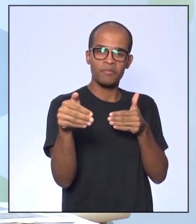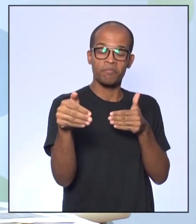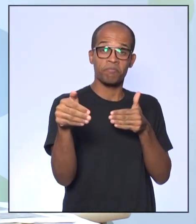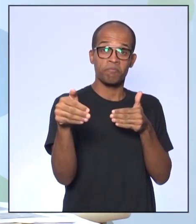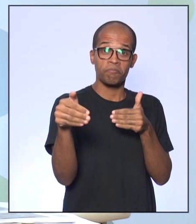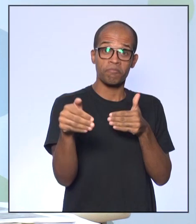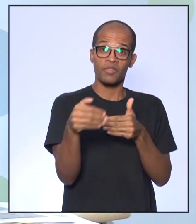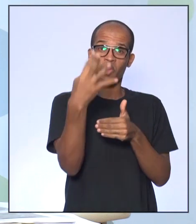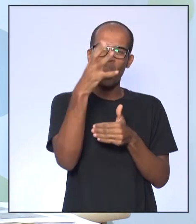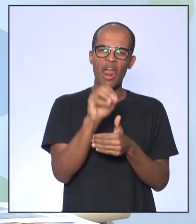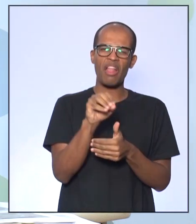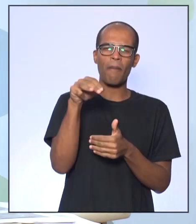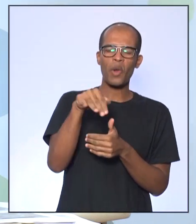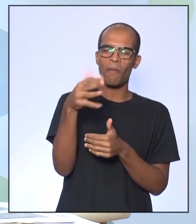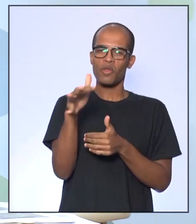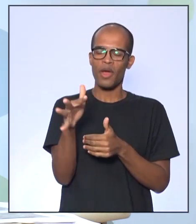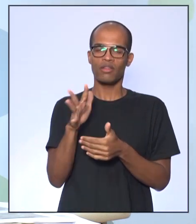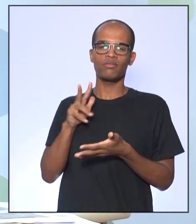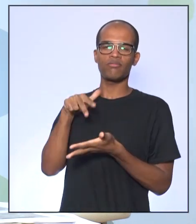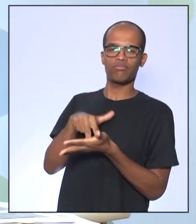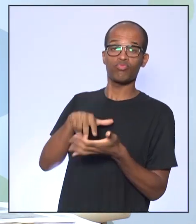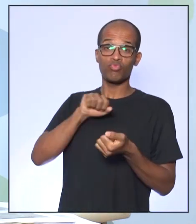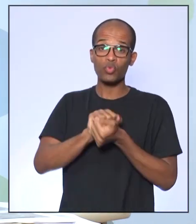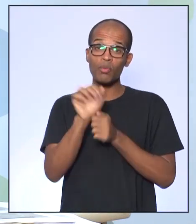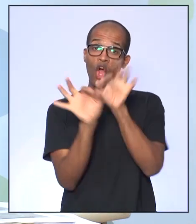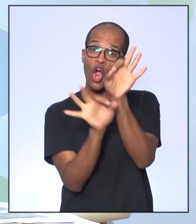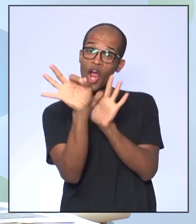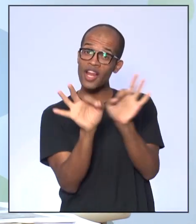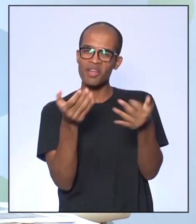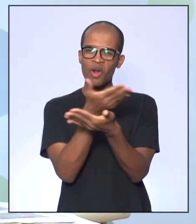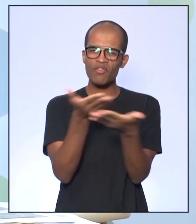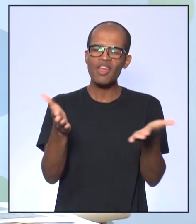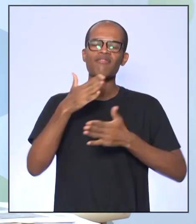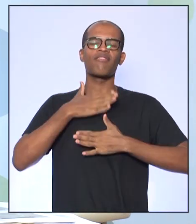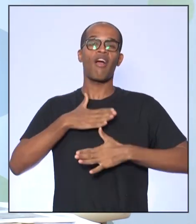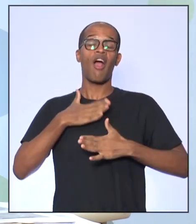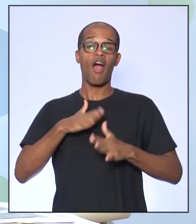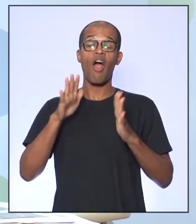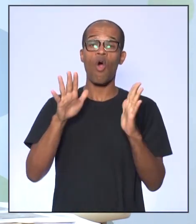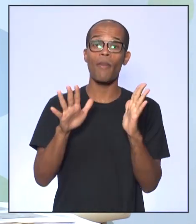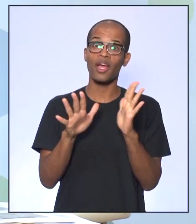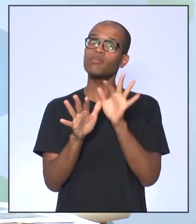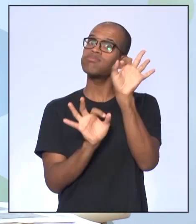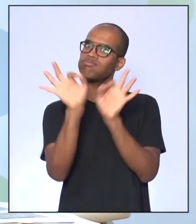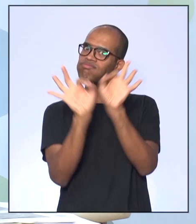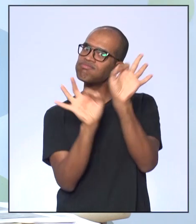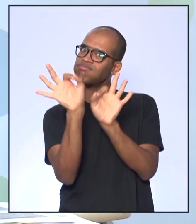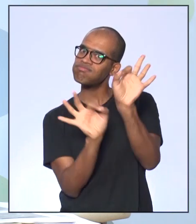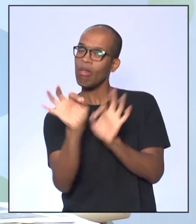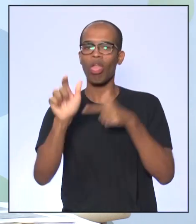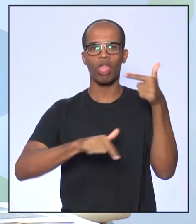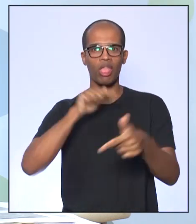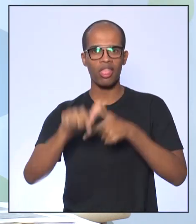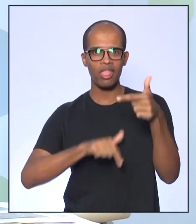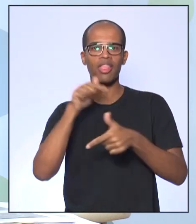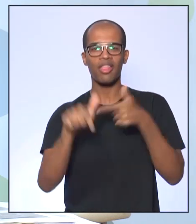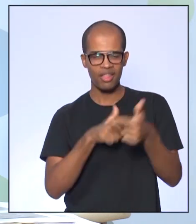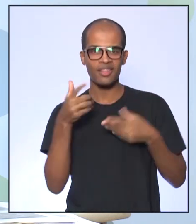nas próximas 40 minutinhos. Nós estamos aqui organizados para deixar vocês bem ocupados, tá? E trabalhando bastante